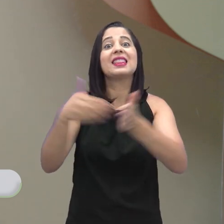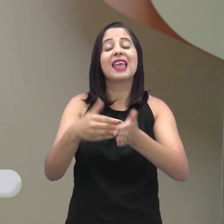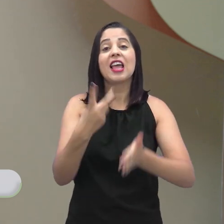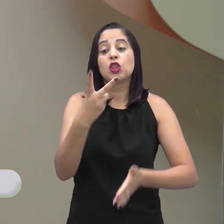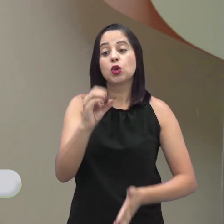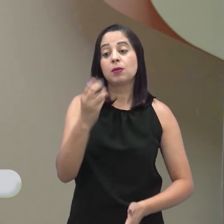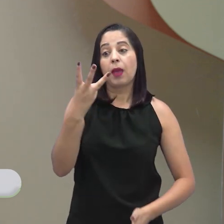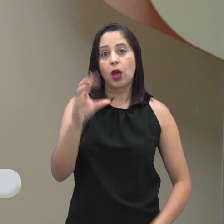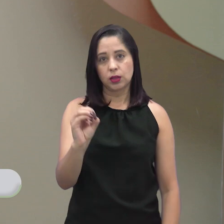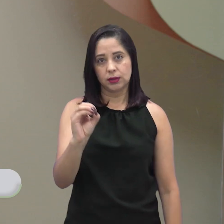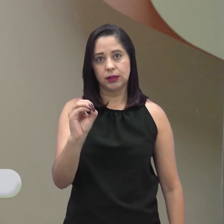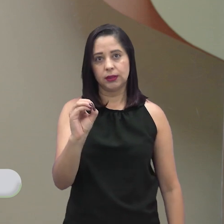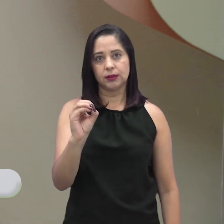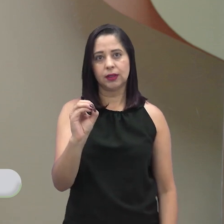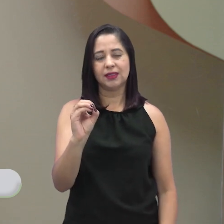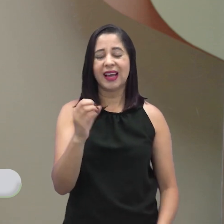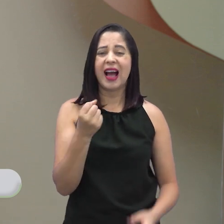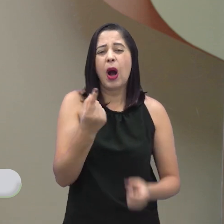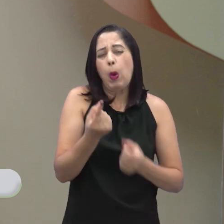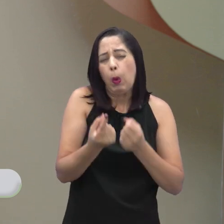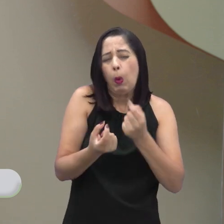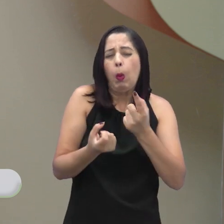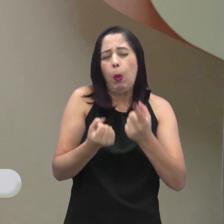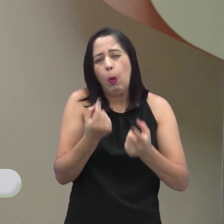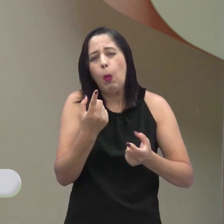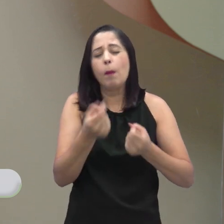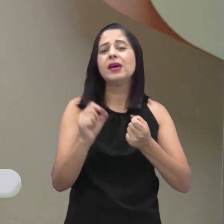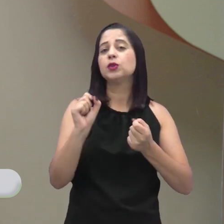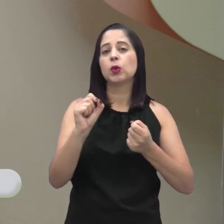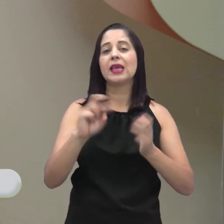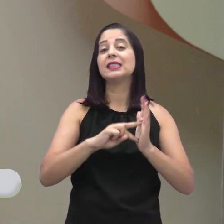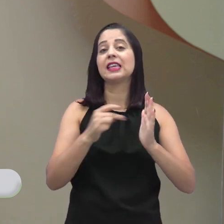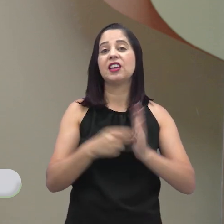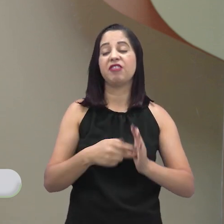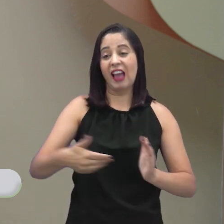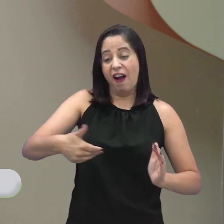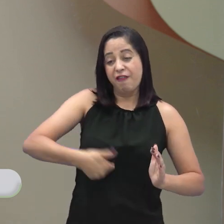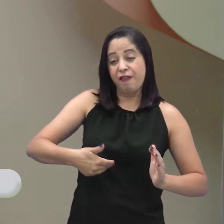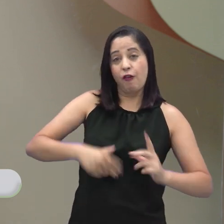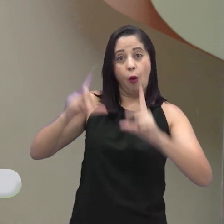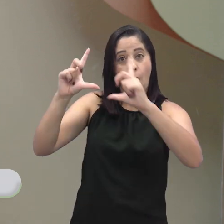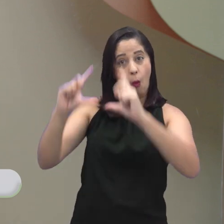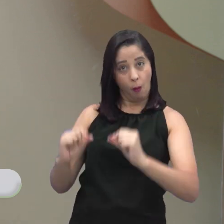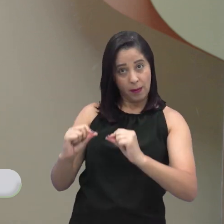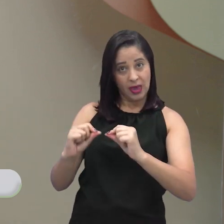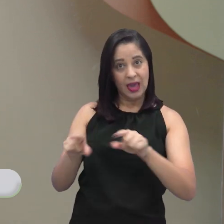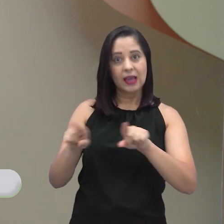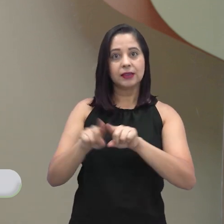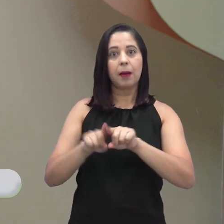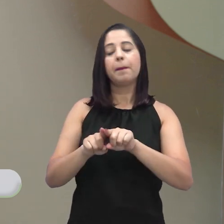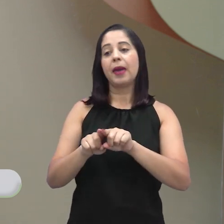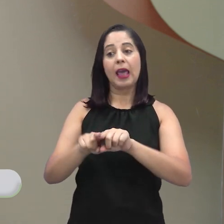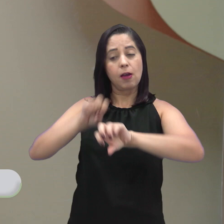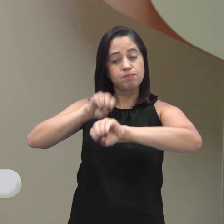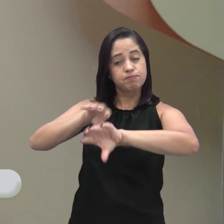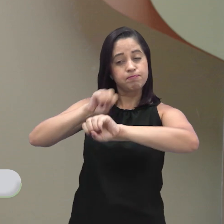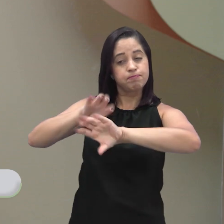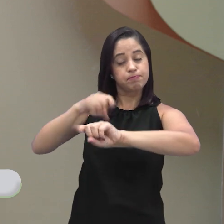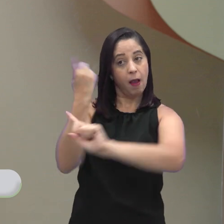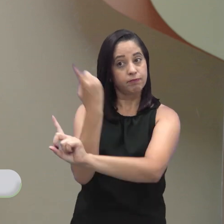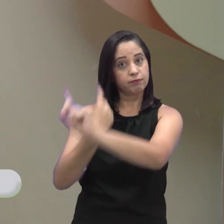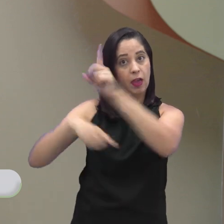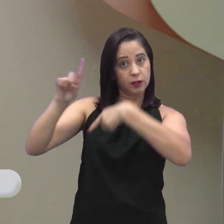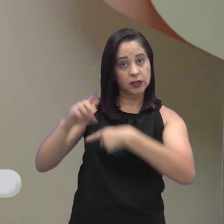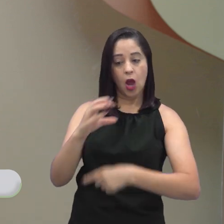2030. Algumas delas são, por exemplo, a erradicação da pobreza e acesso à educação. E a ODS de